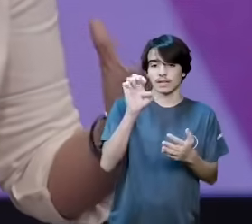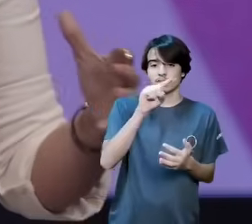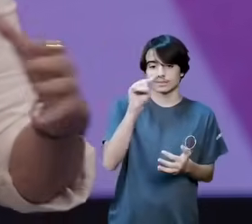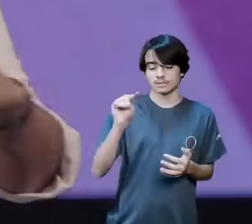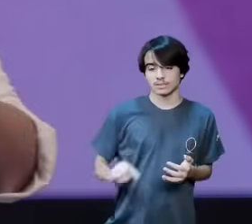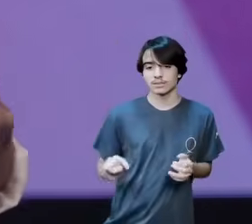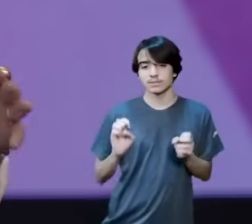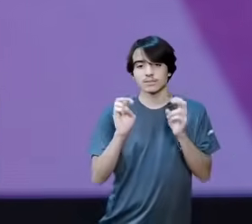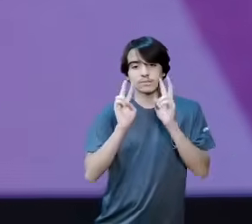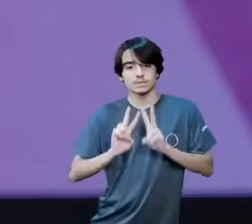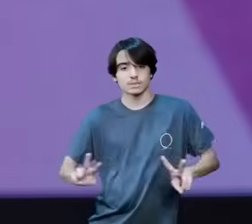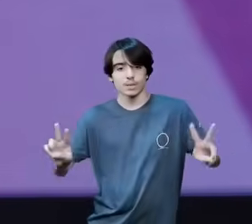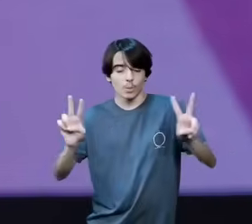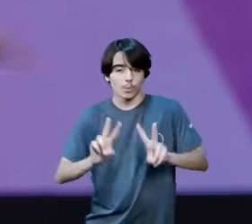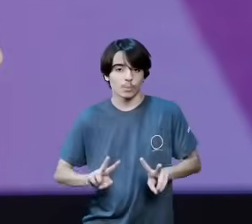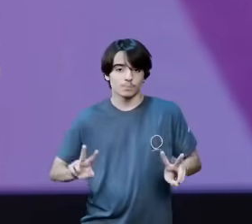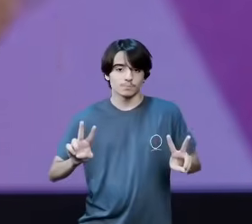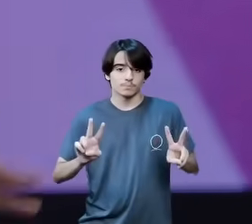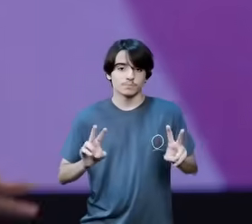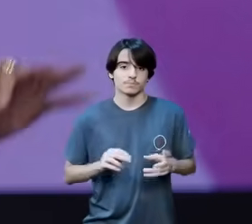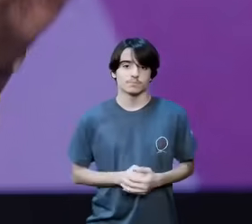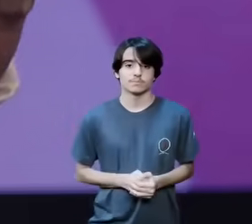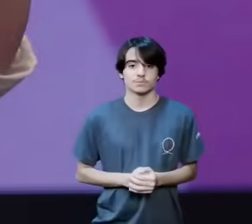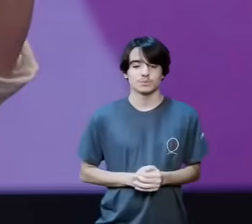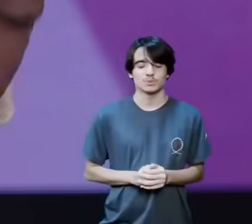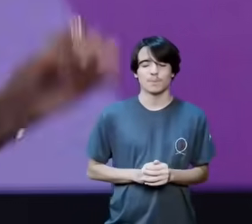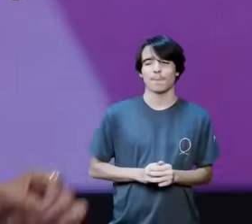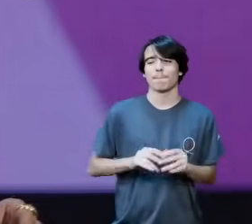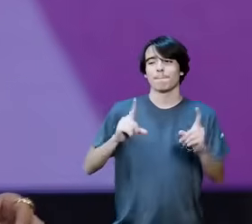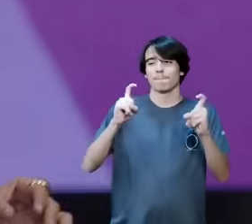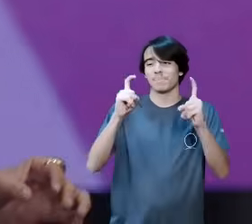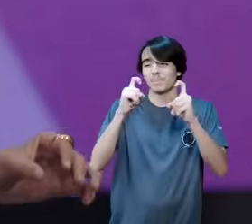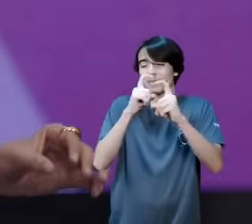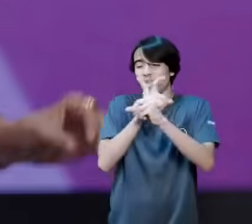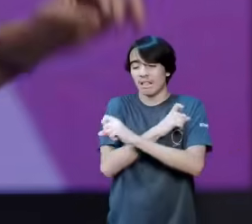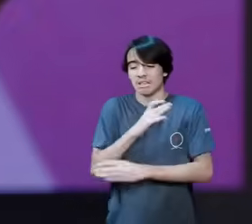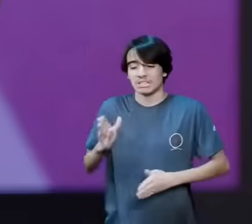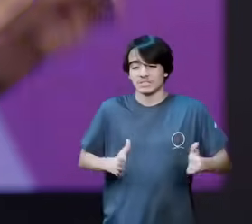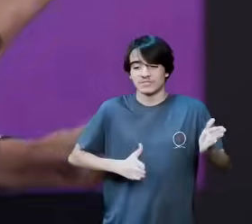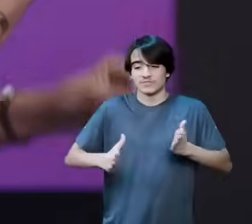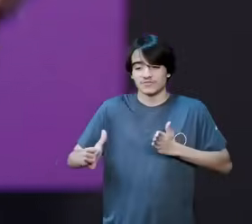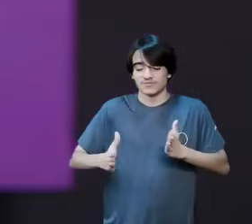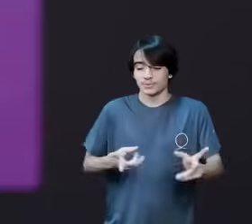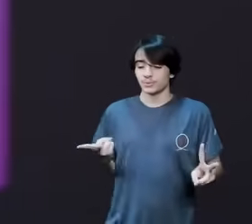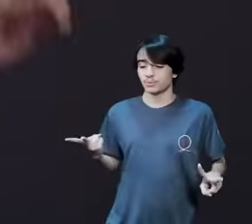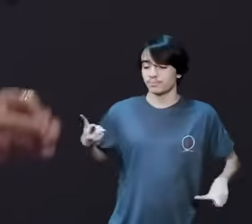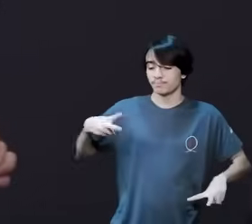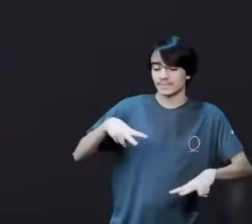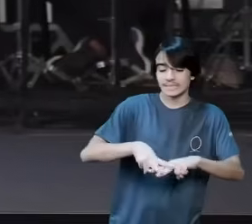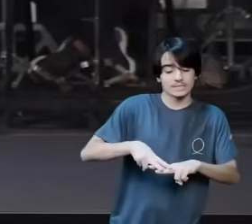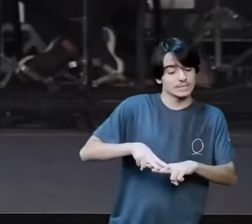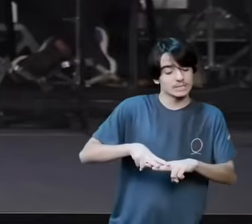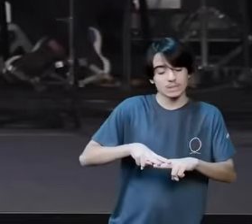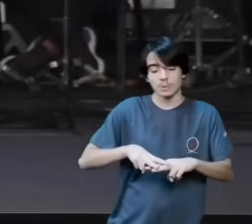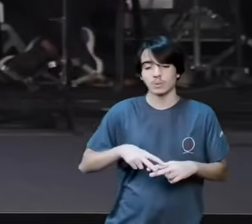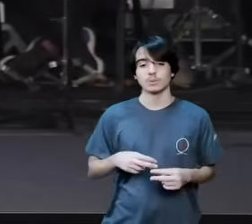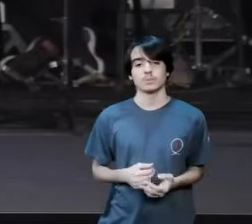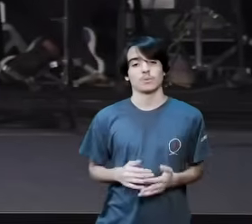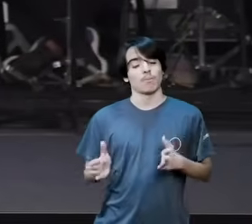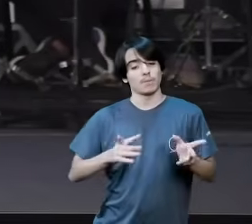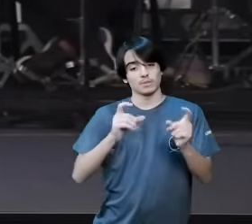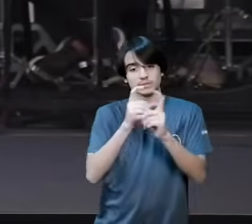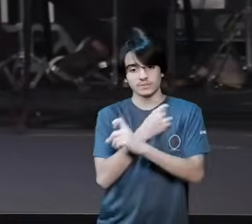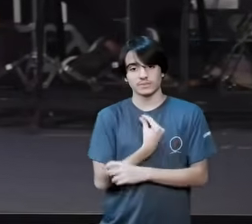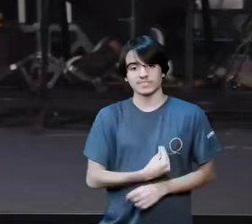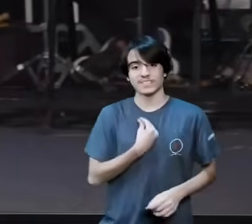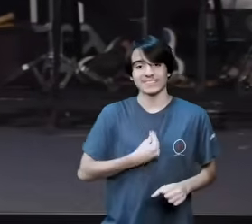visão, sem dúvida, em um dos piores cativeiros, em um dos piores momentos da